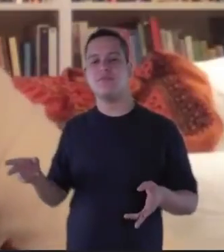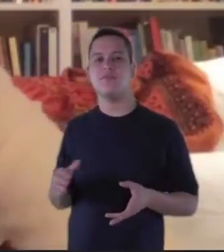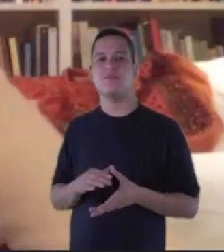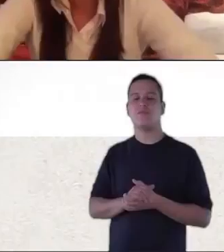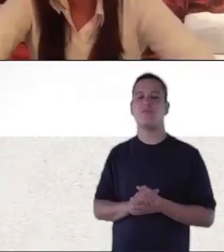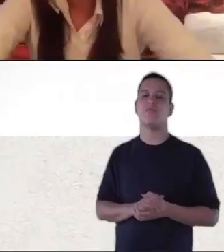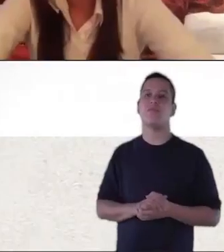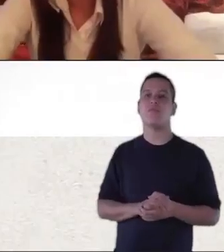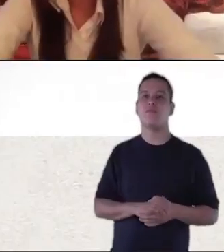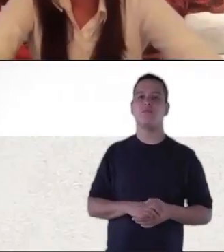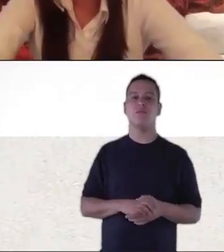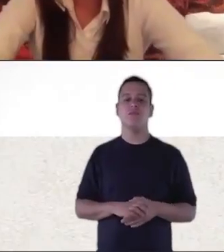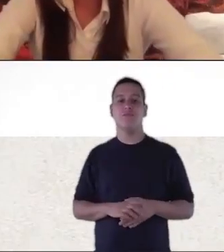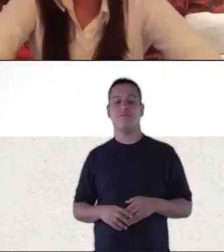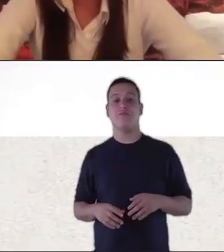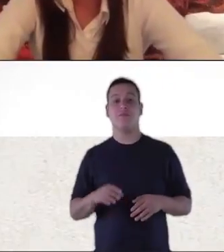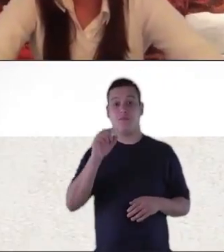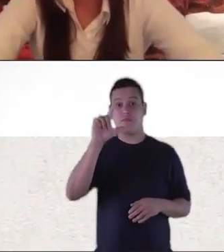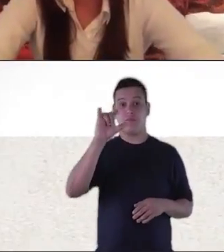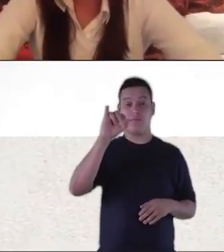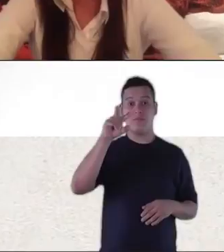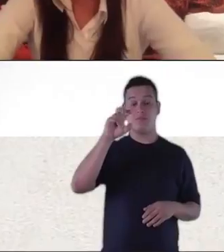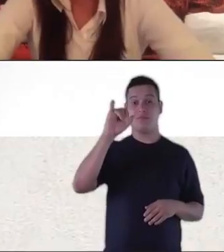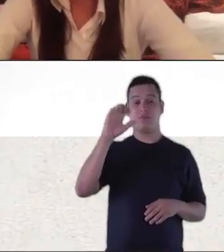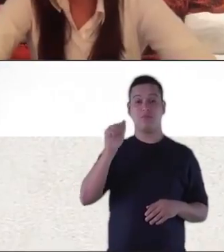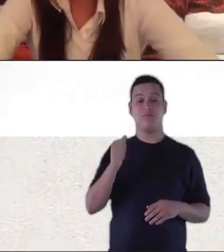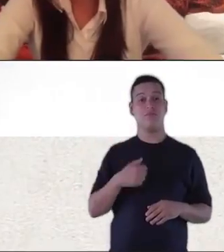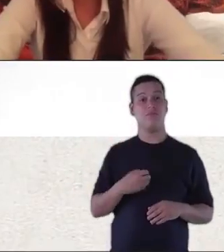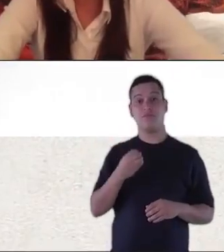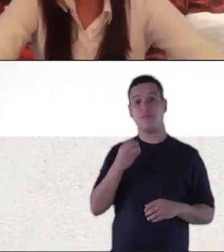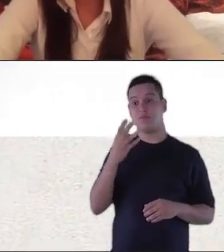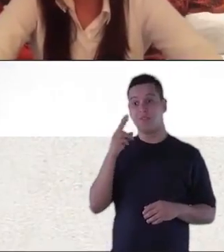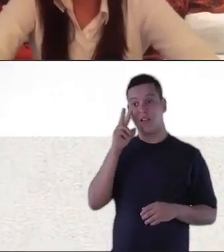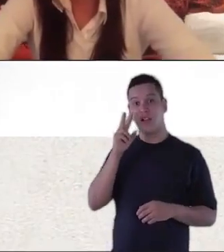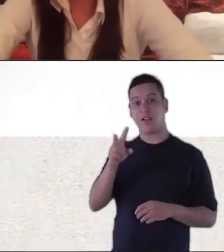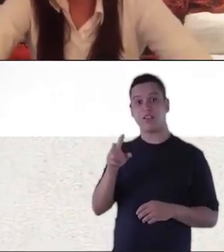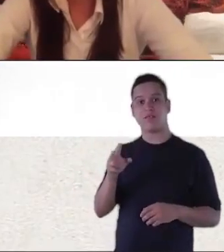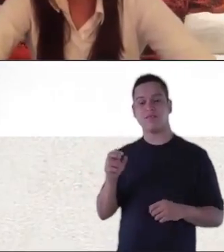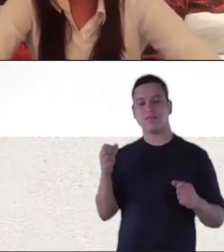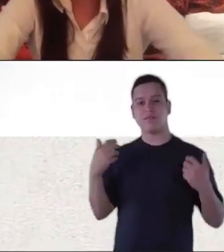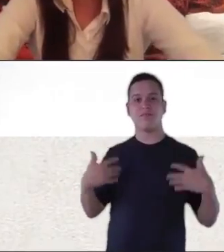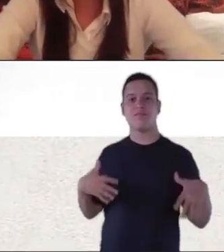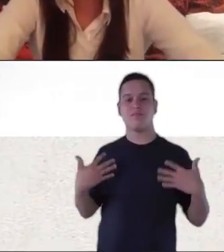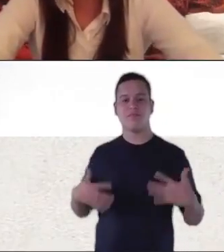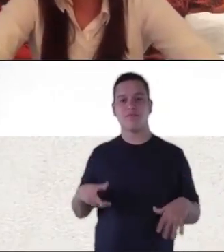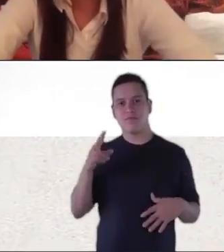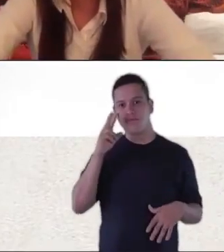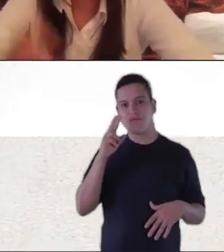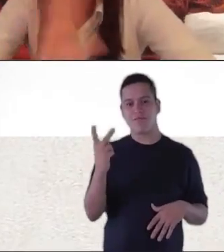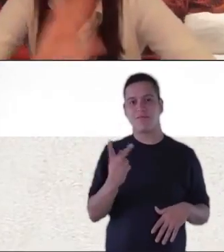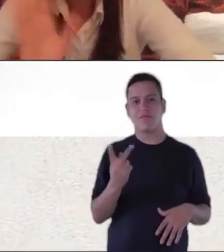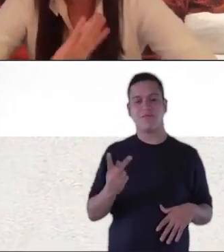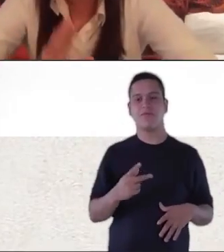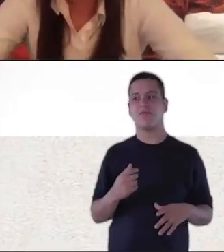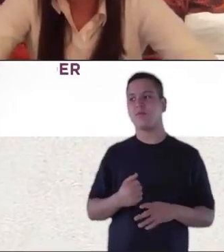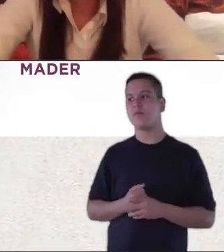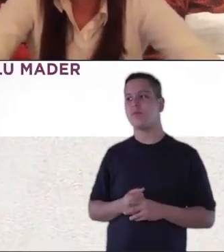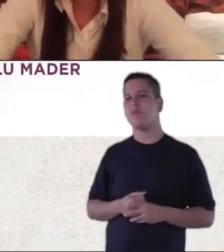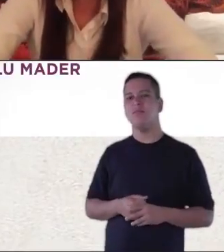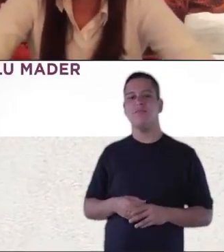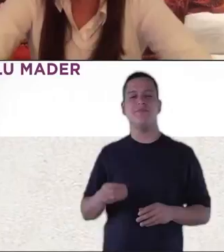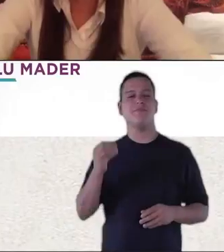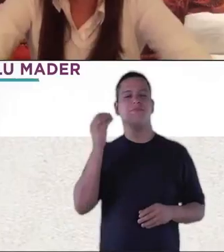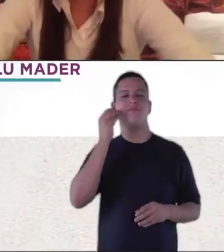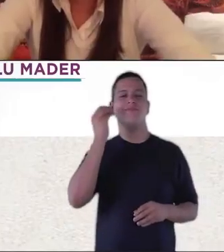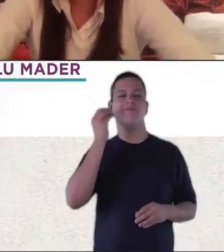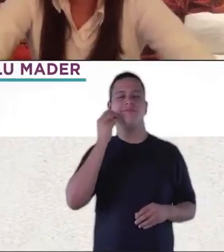Lívia Garcia Rosa, salve casal, estou animado para ler o Dom. Um abraço carinhoso para você, Lívia, que é querida. Beijo,